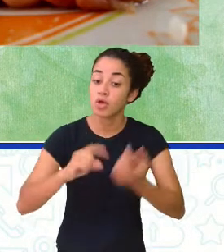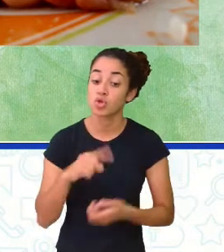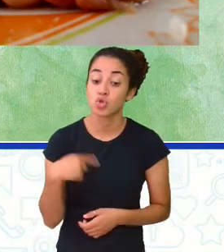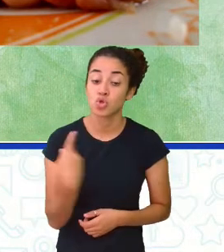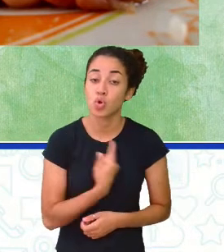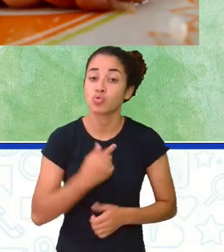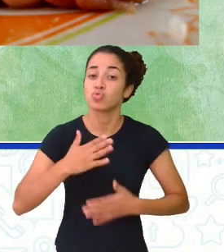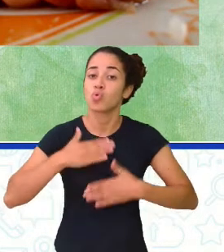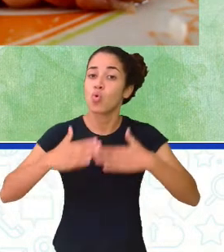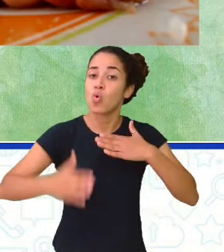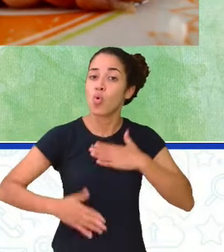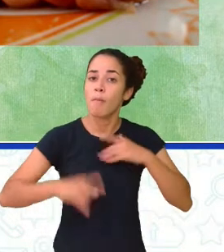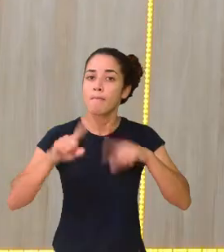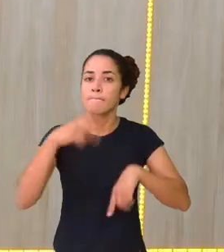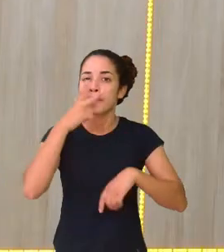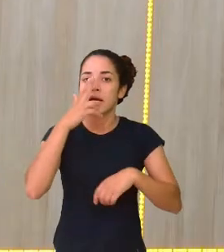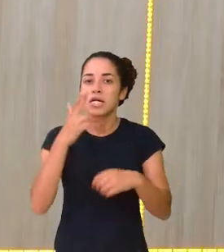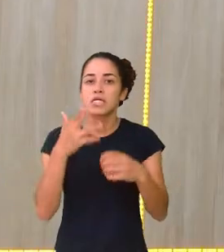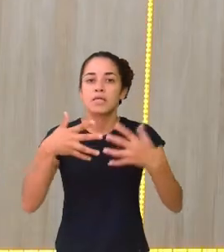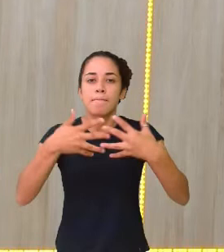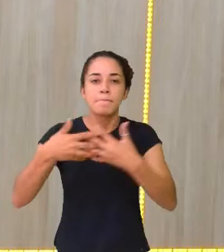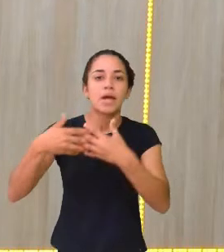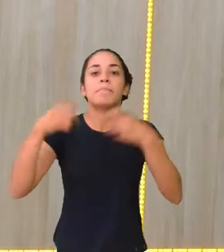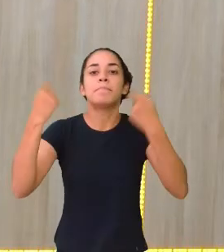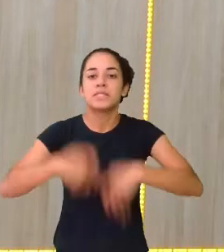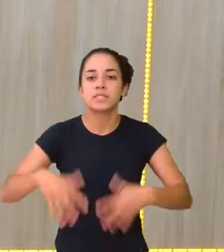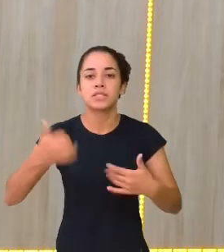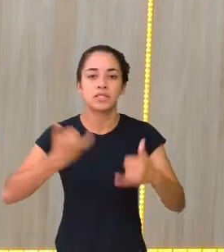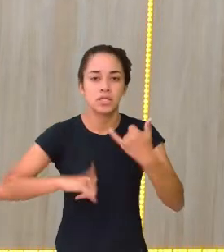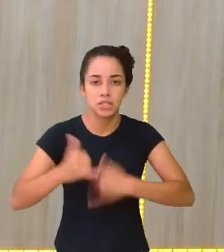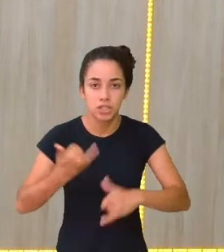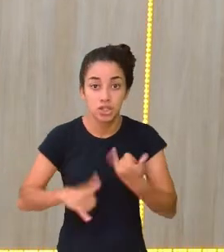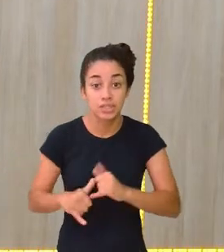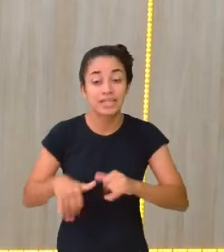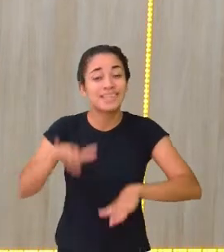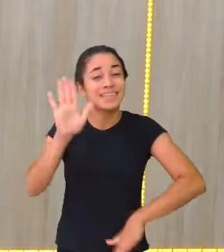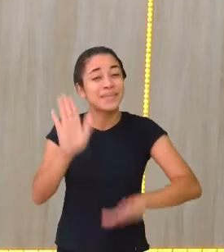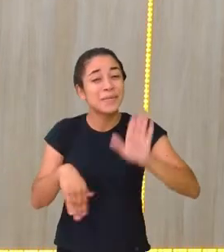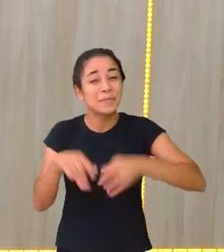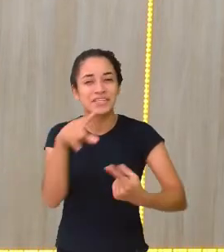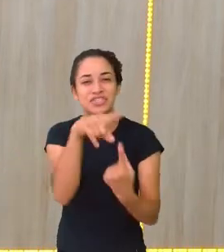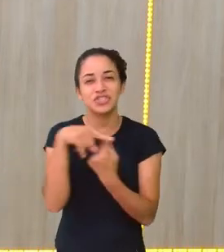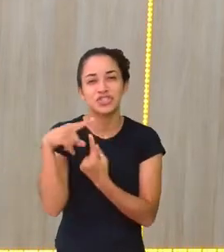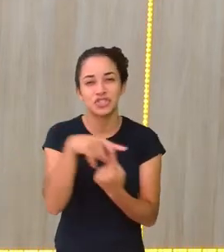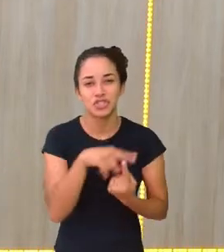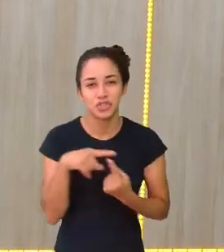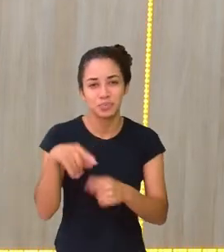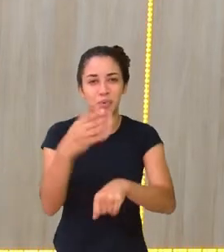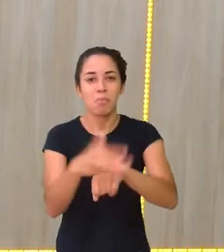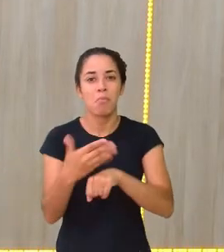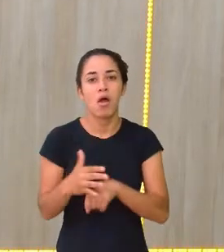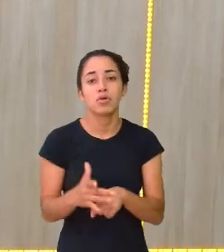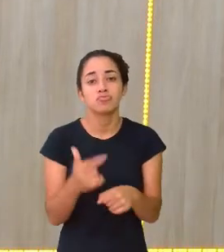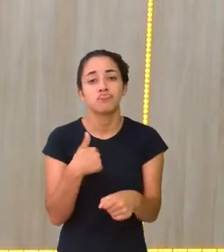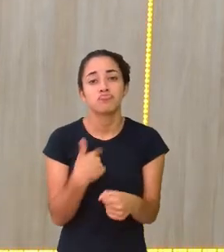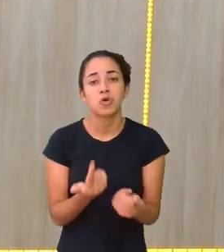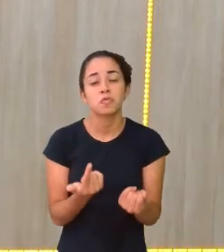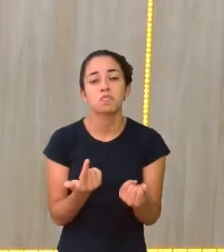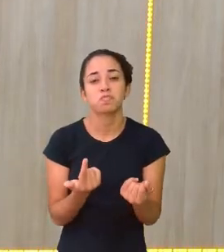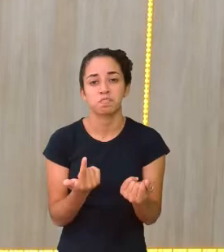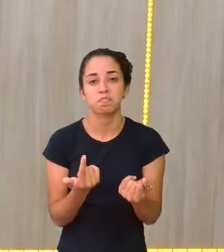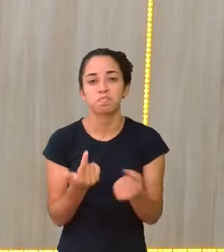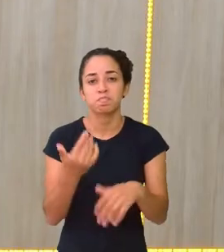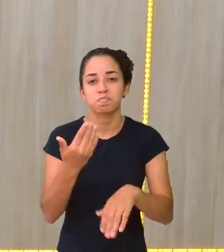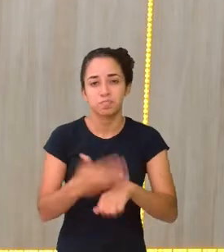se fosse uma grande máquina e precisa de energia. E vai depender do tipo de atividade que eu faço. Então,